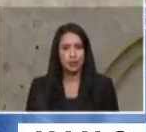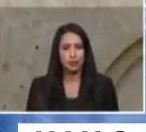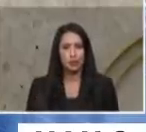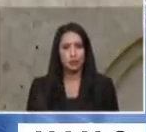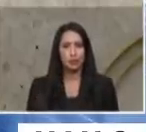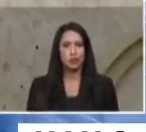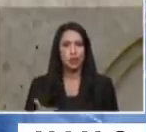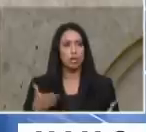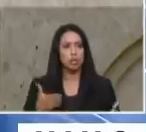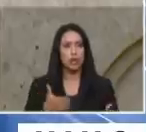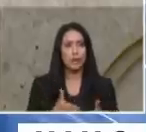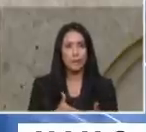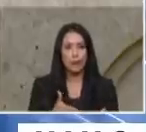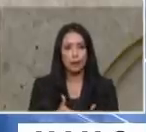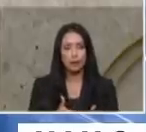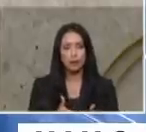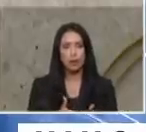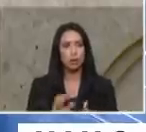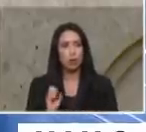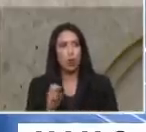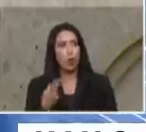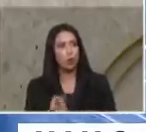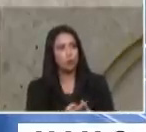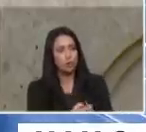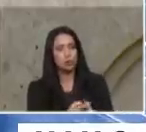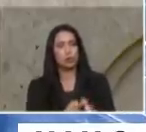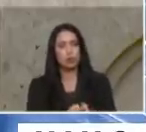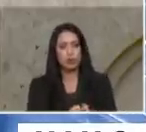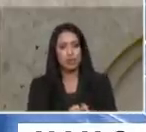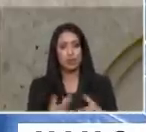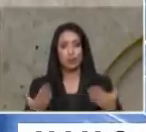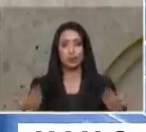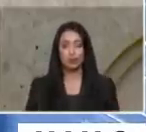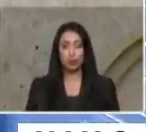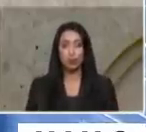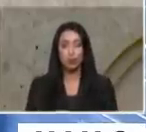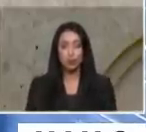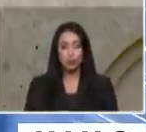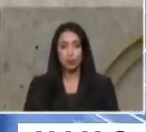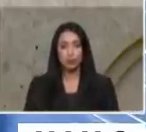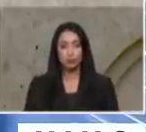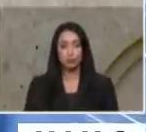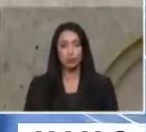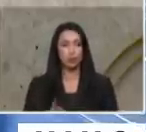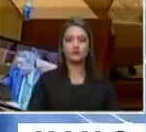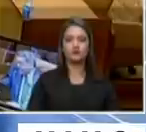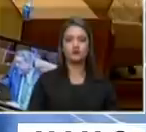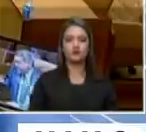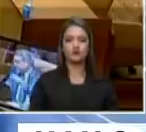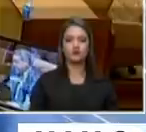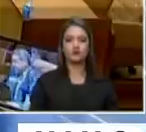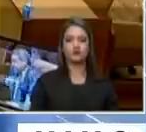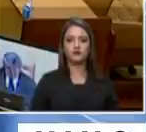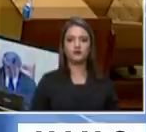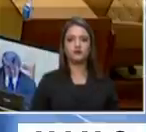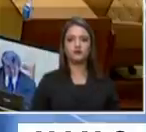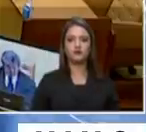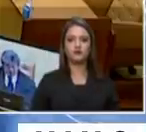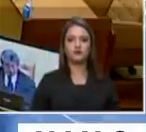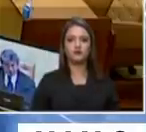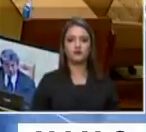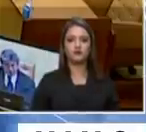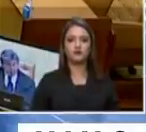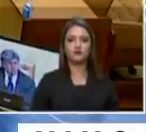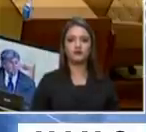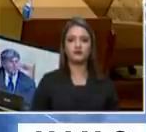pena do deputado. Então, a defesa, ela precisa apresentar isso, agora a ação penal, e falar, olha, essa condenação que vocês, Supremo,